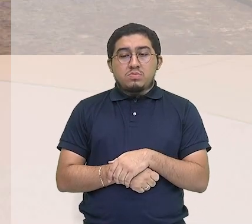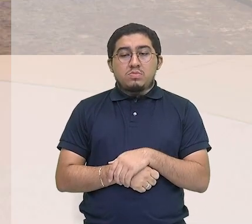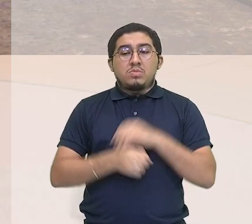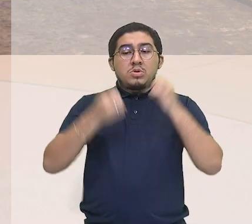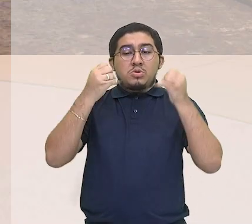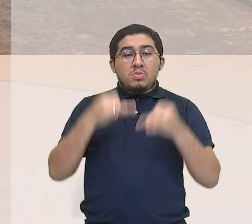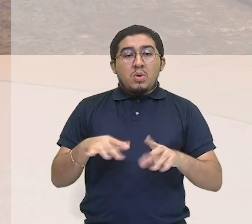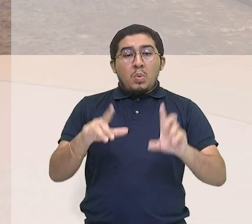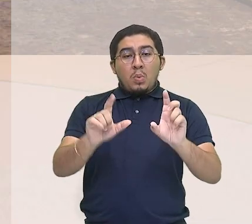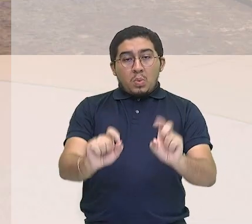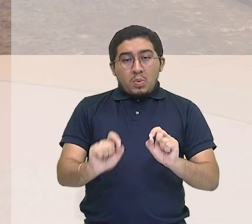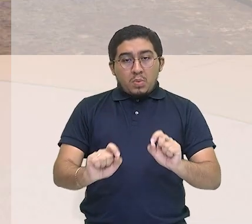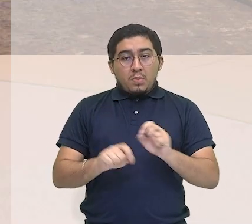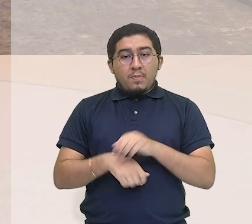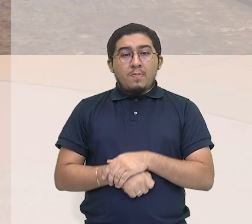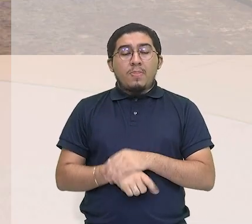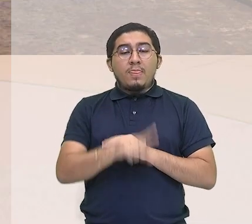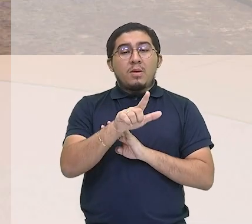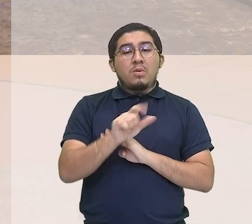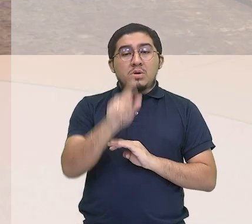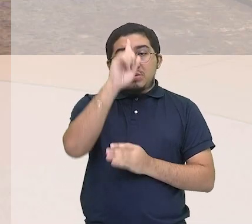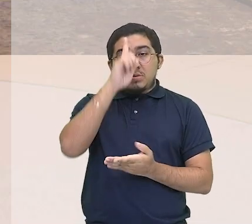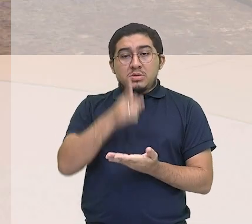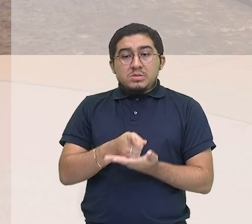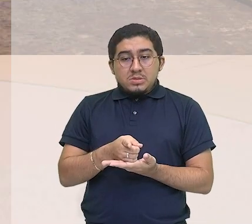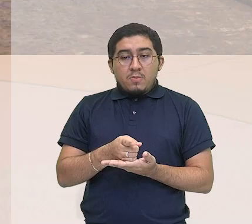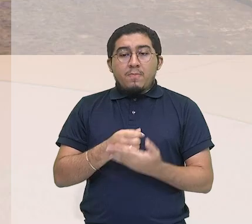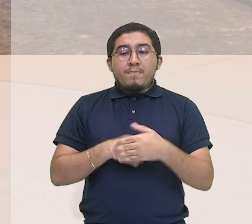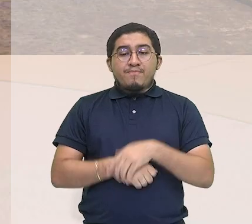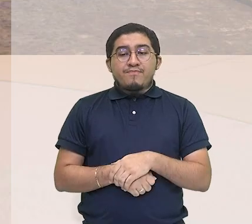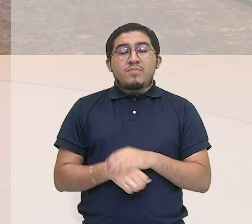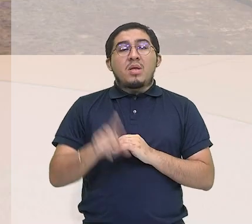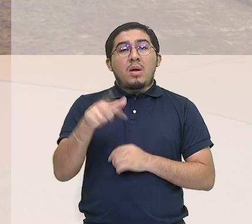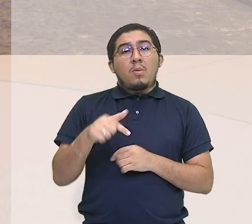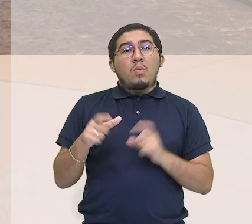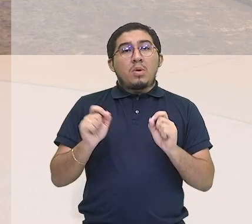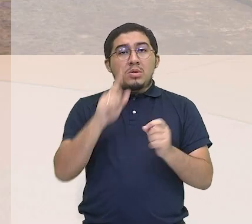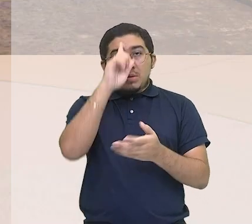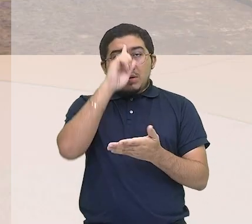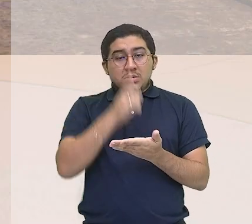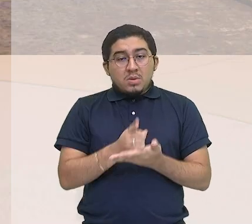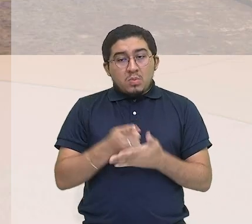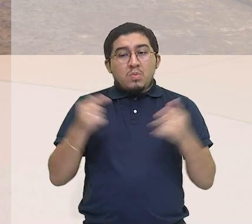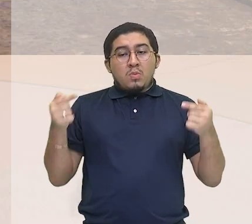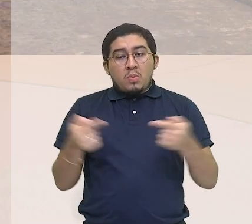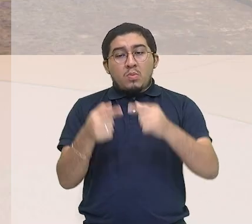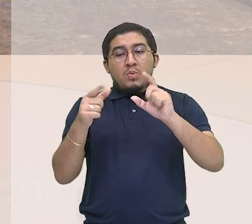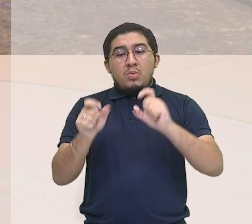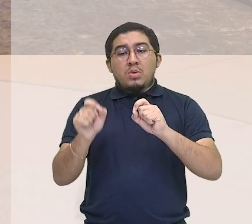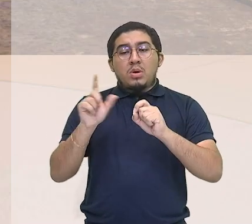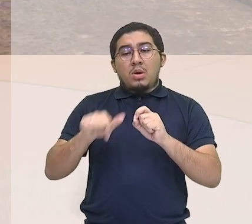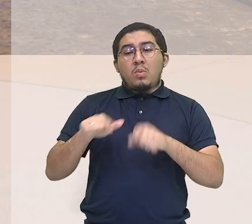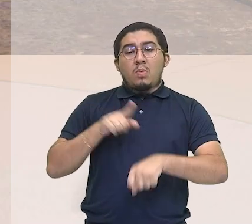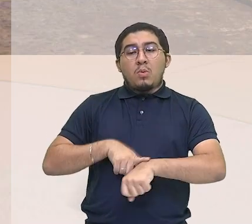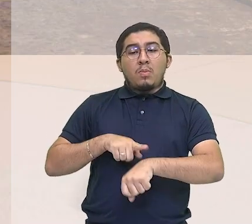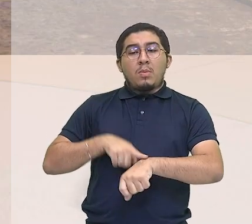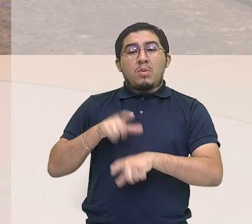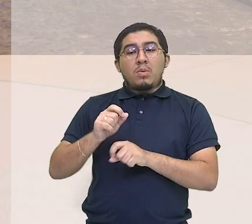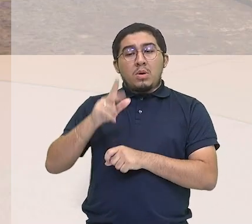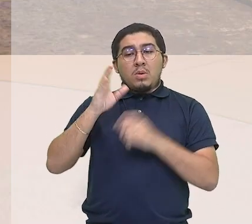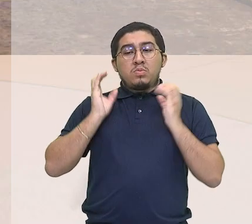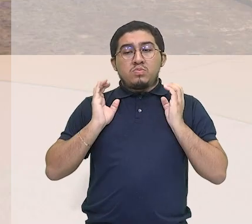o seguinte, que é aquele de decisão. O nível de decisão, gente, refere-se ao momento em que